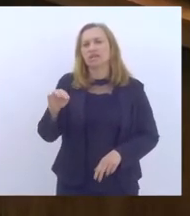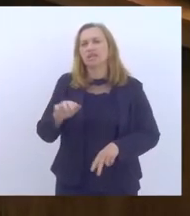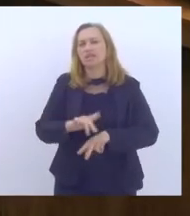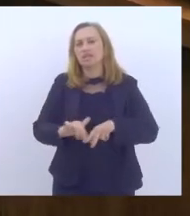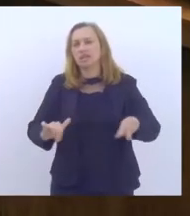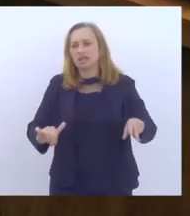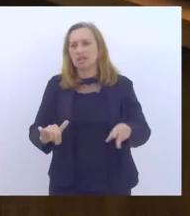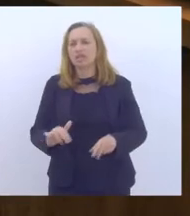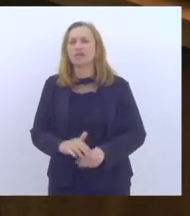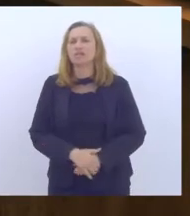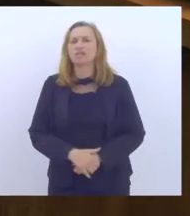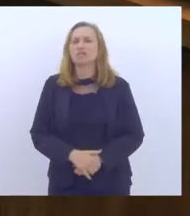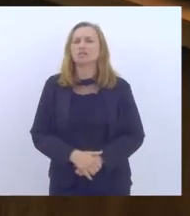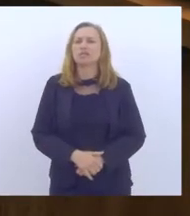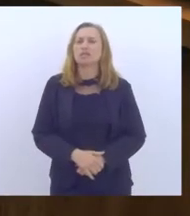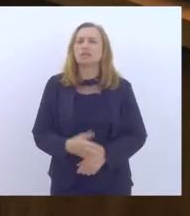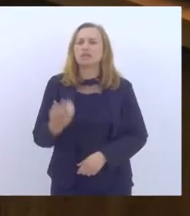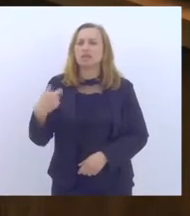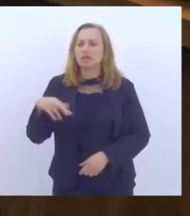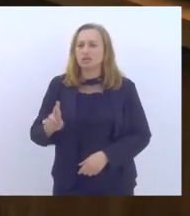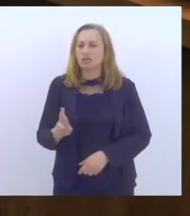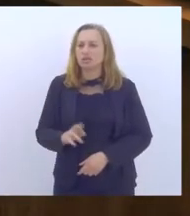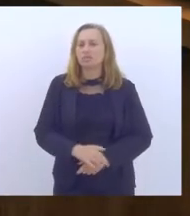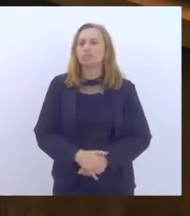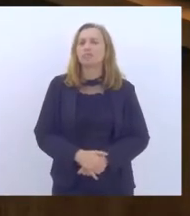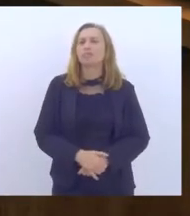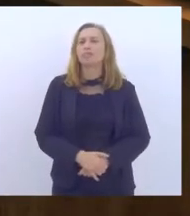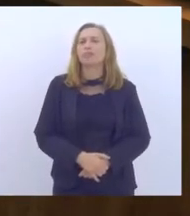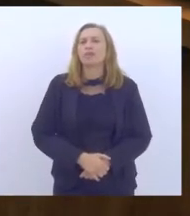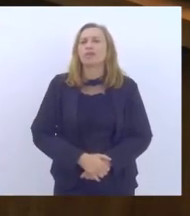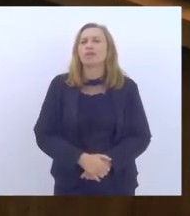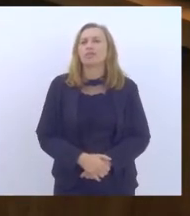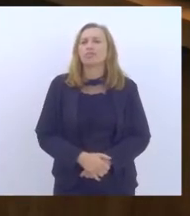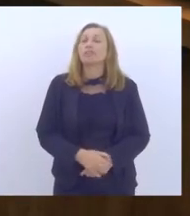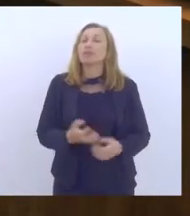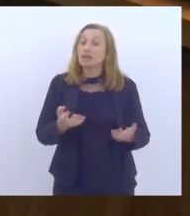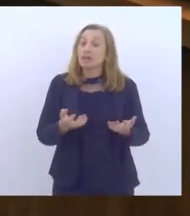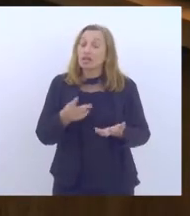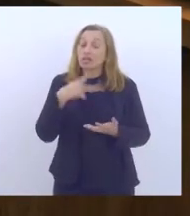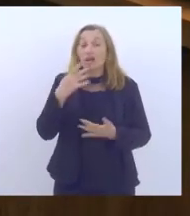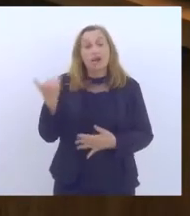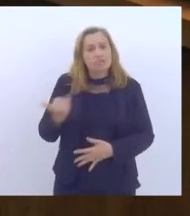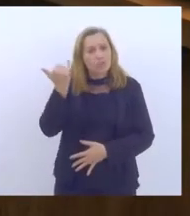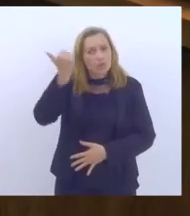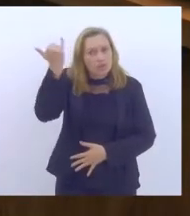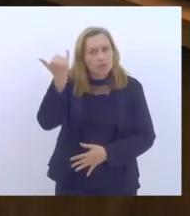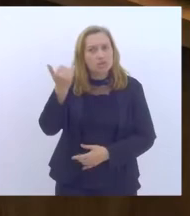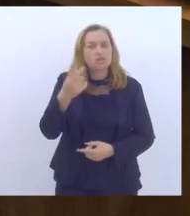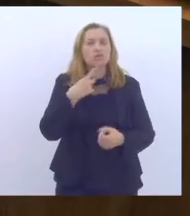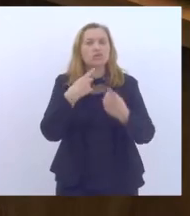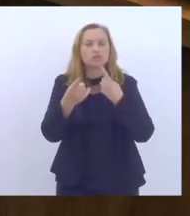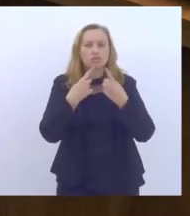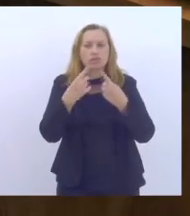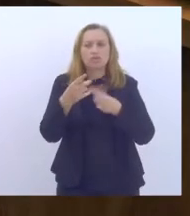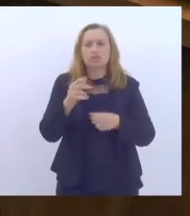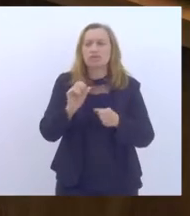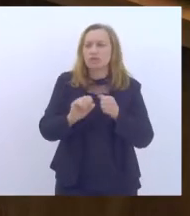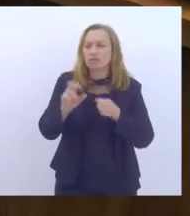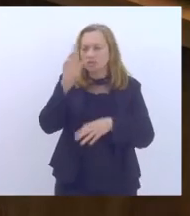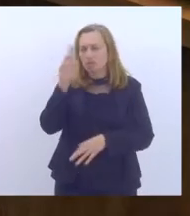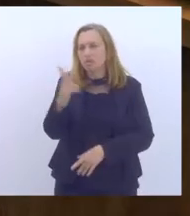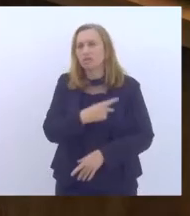Nacional expressão religiosa eu quero ressaltar a importância do debate que fizemos